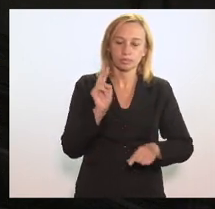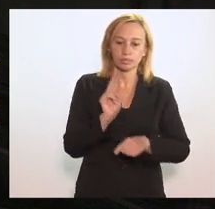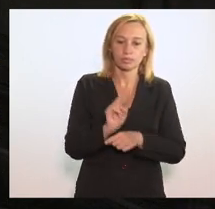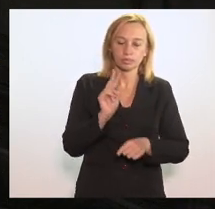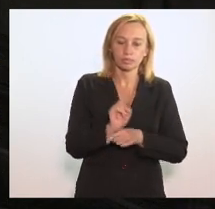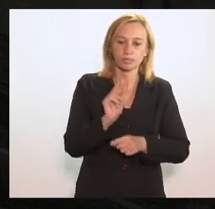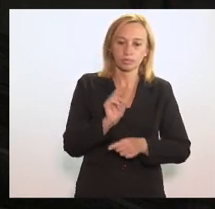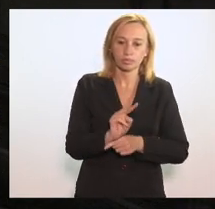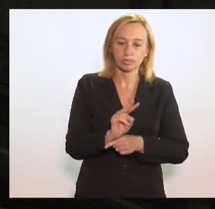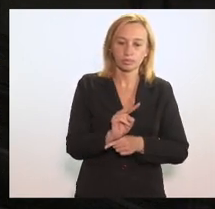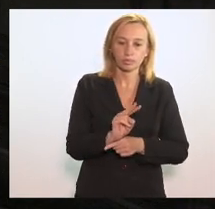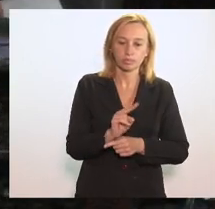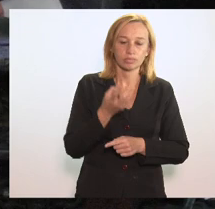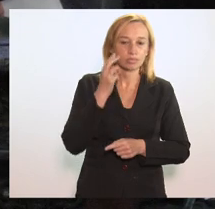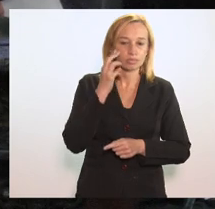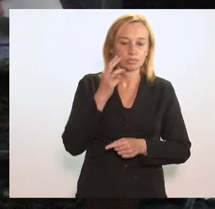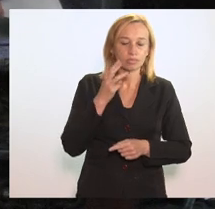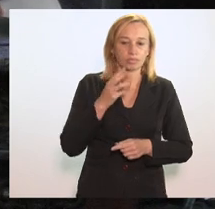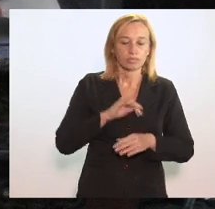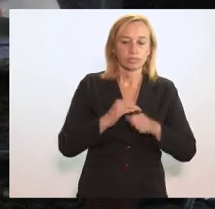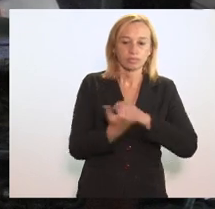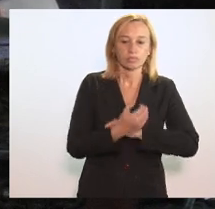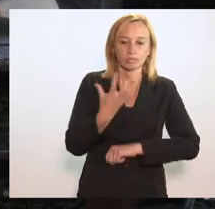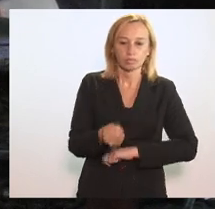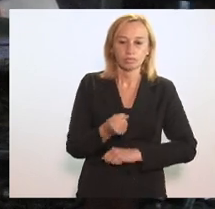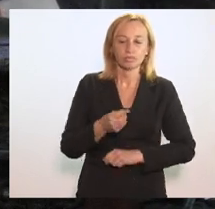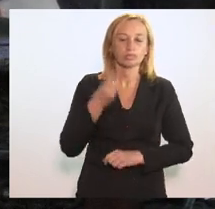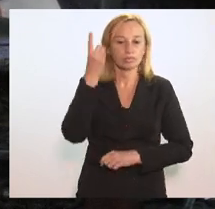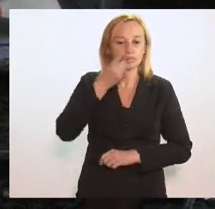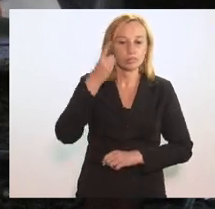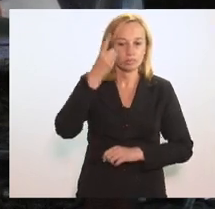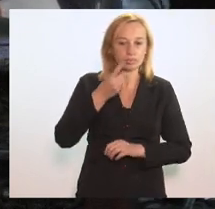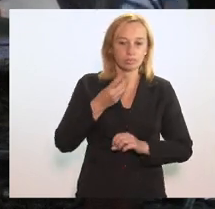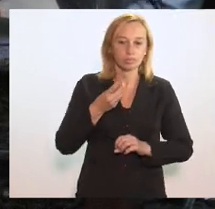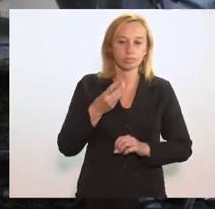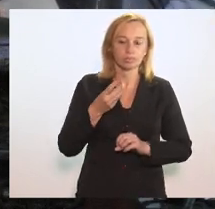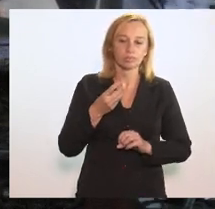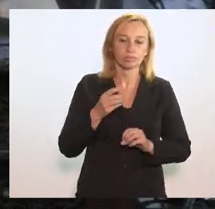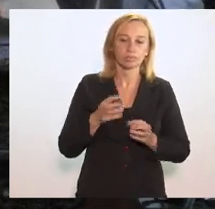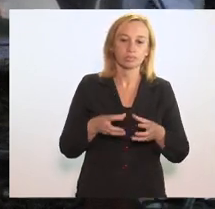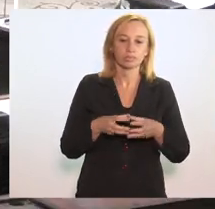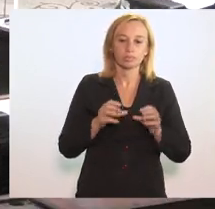Covid-19, parecer favorável. Pela Comissão de Educação, deputado Léo Vieira.